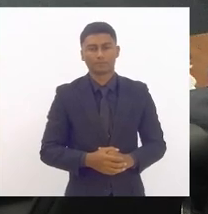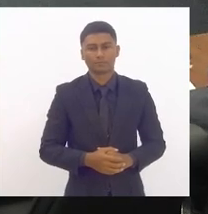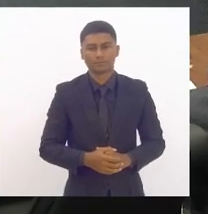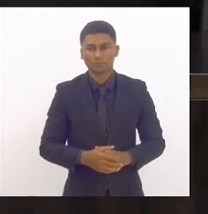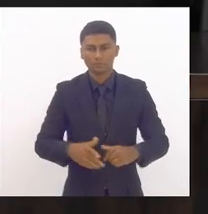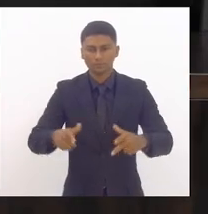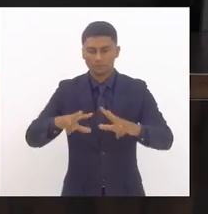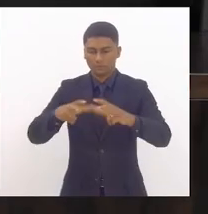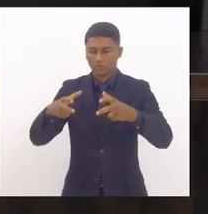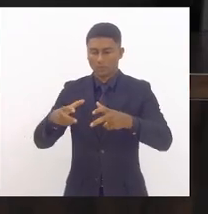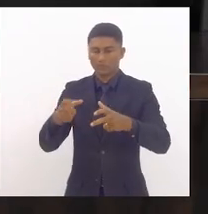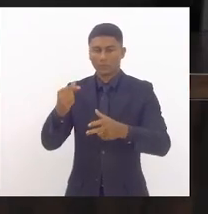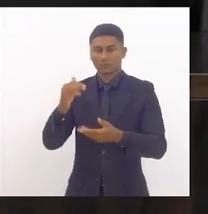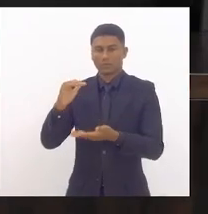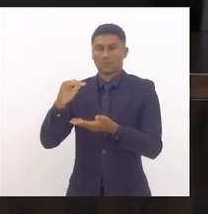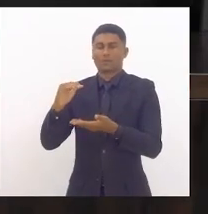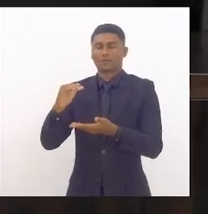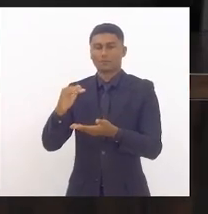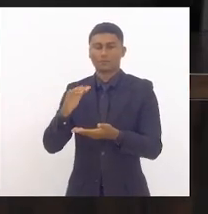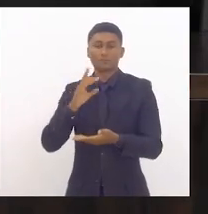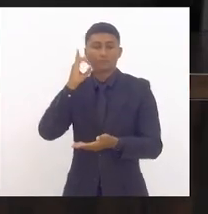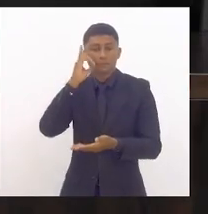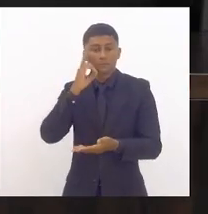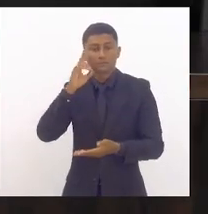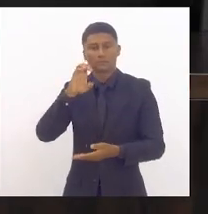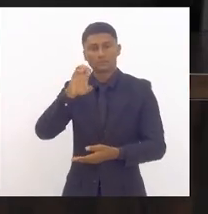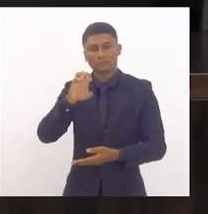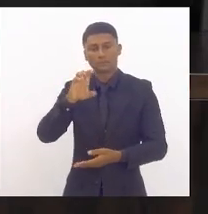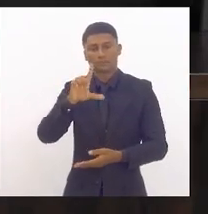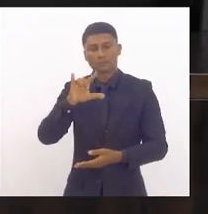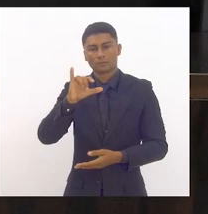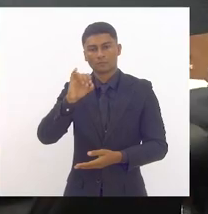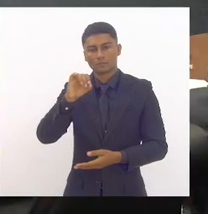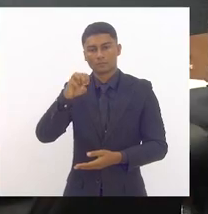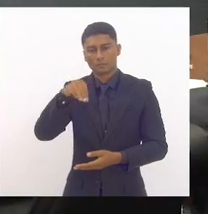Pela Comissão de Orçamento, deputado Eliomar Coelho.